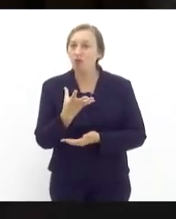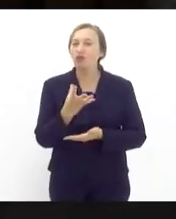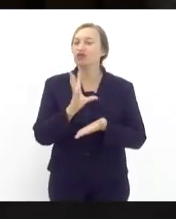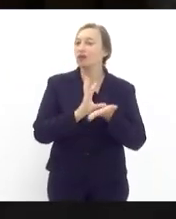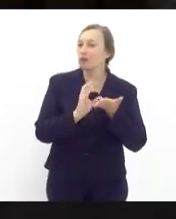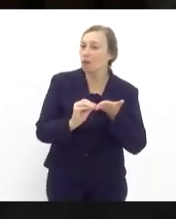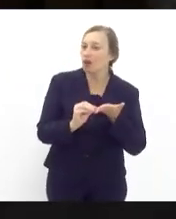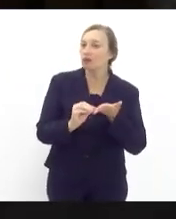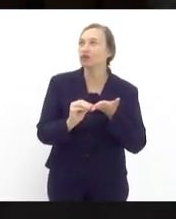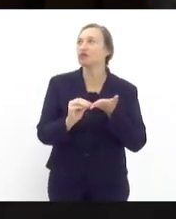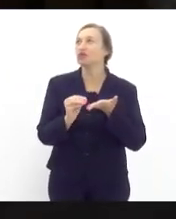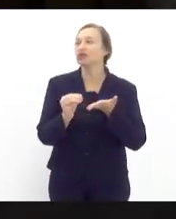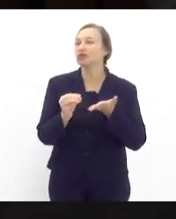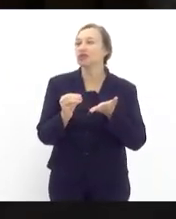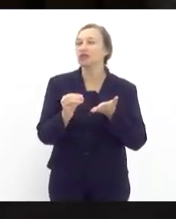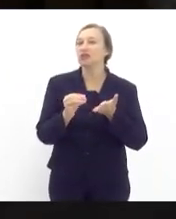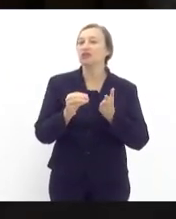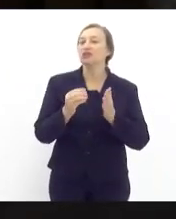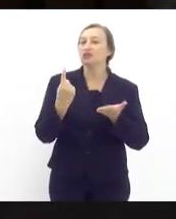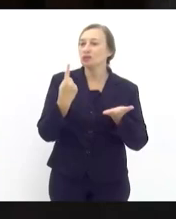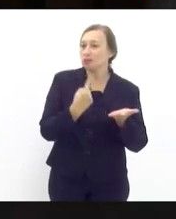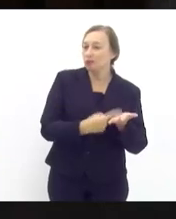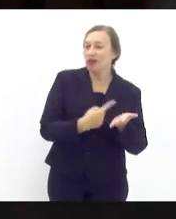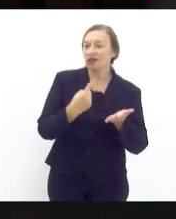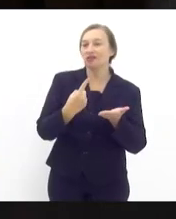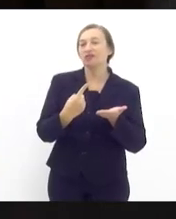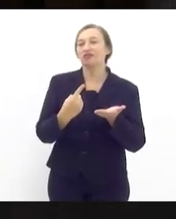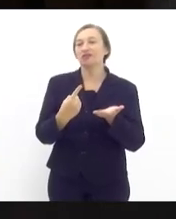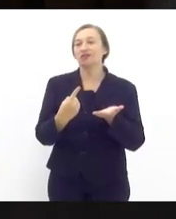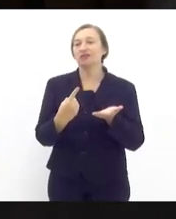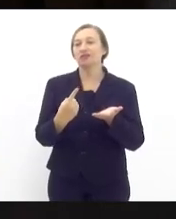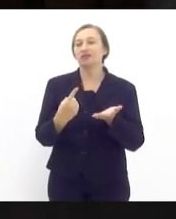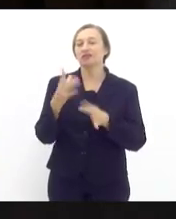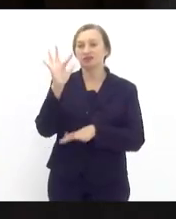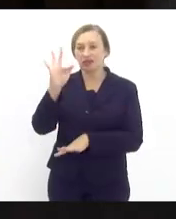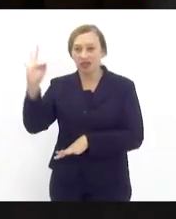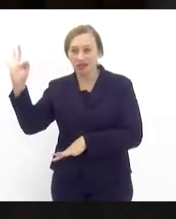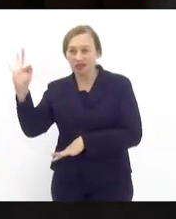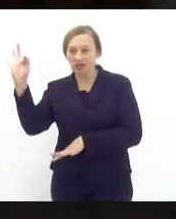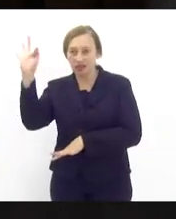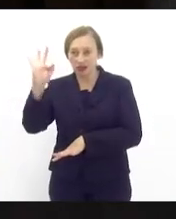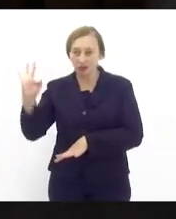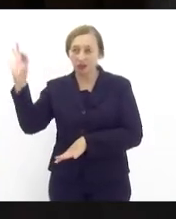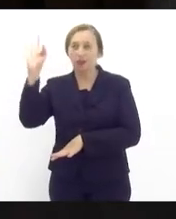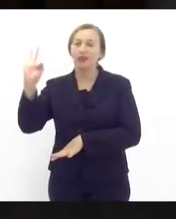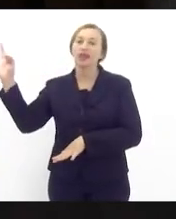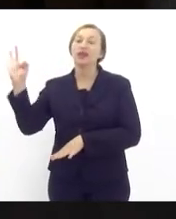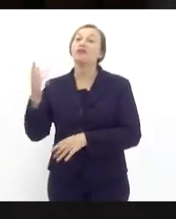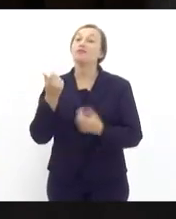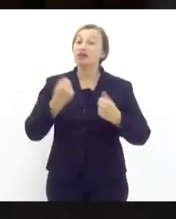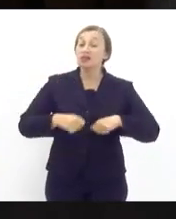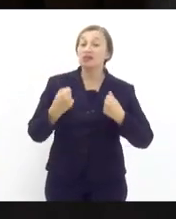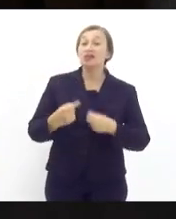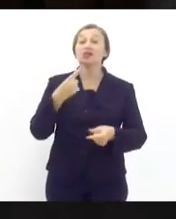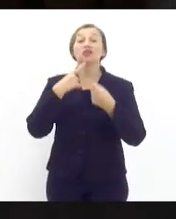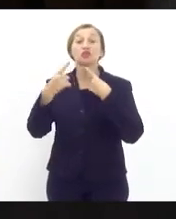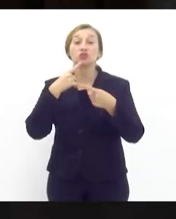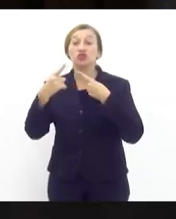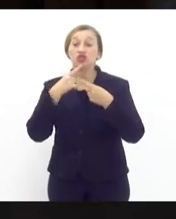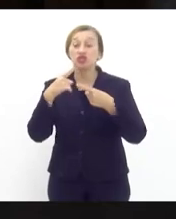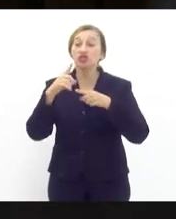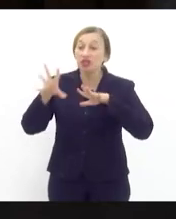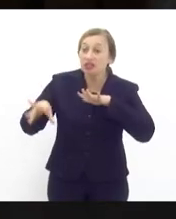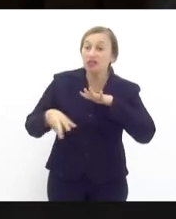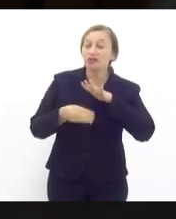pautas do pacto federativo nós temos pautas que a gente precisa discutir das emendas